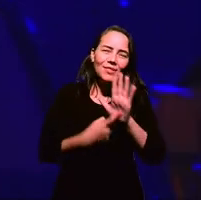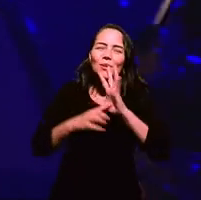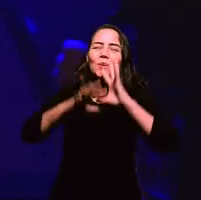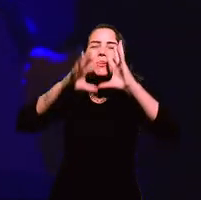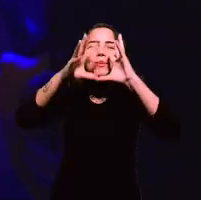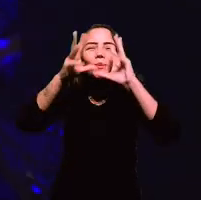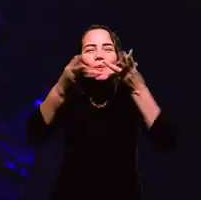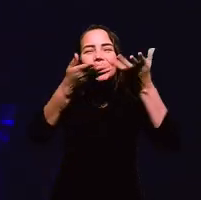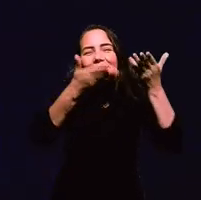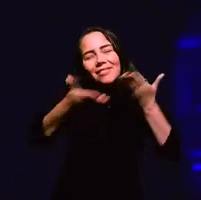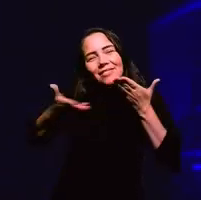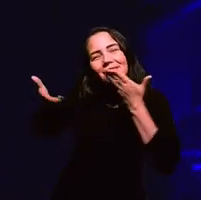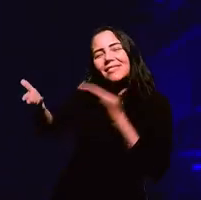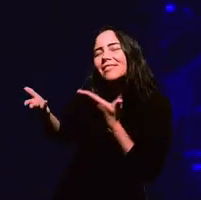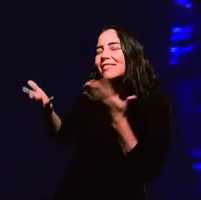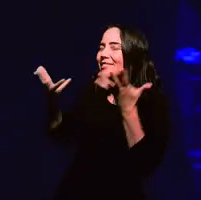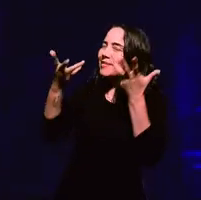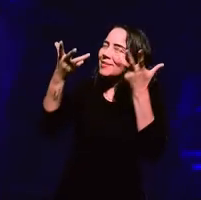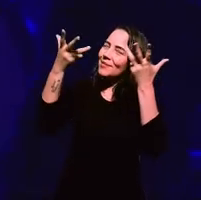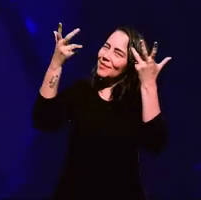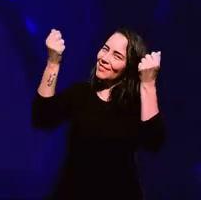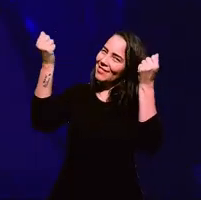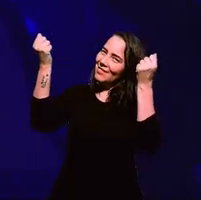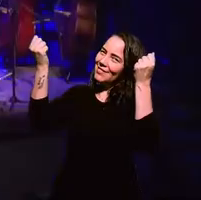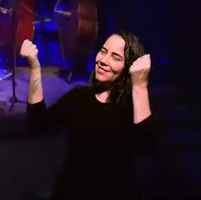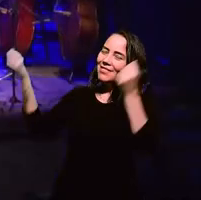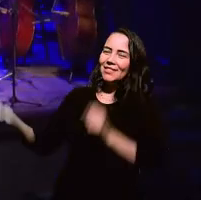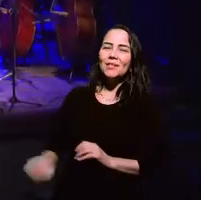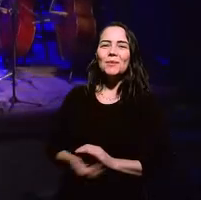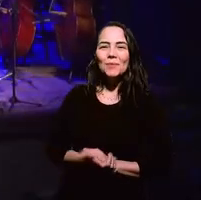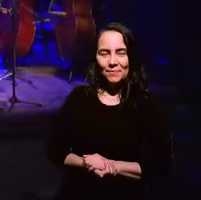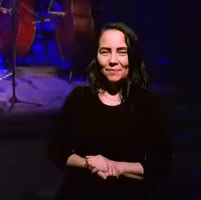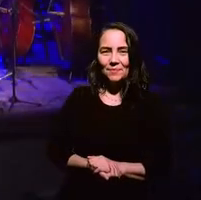Que todos tenhamos um excelente espetáculo.